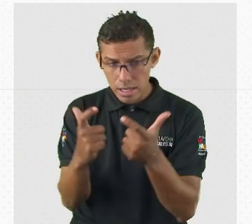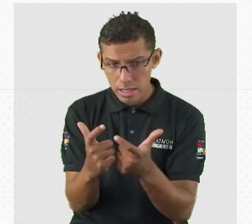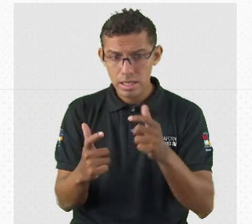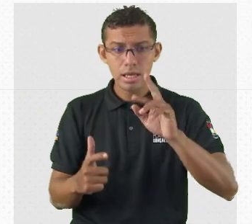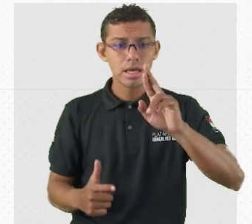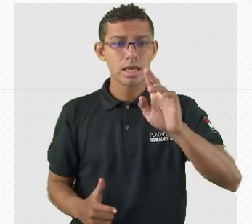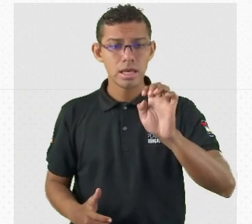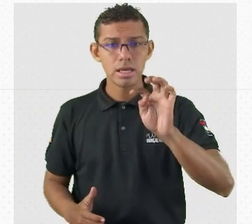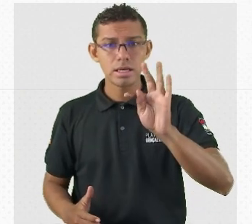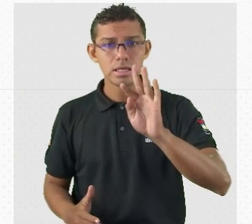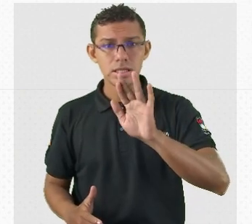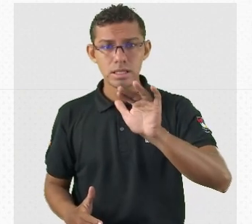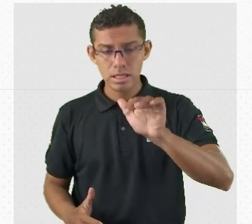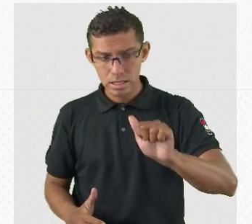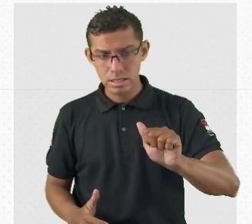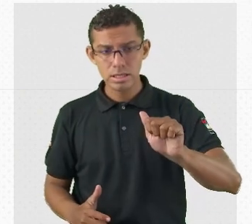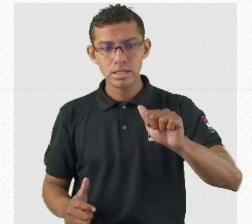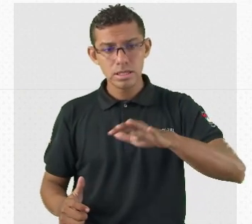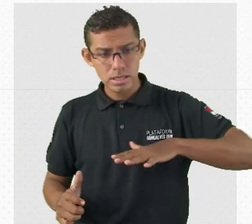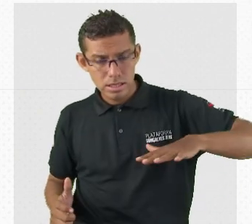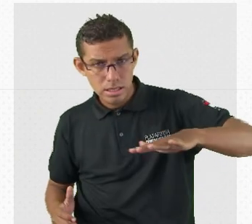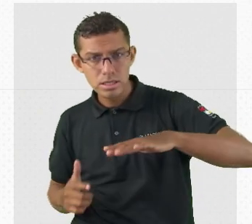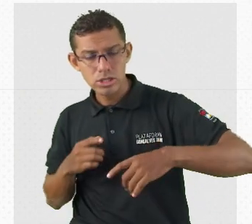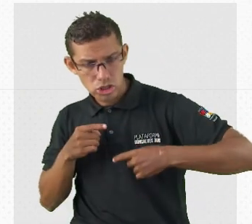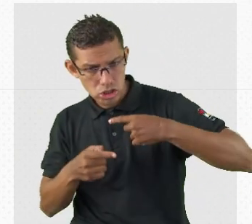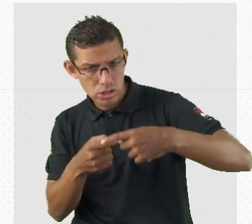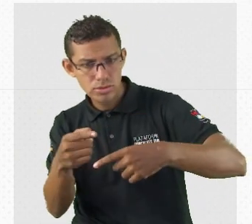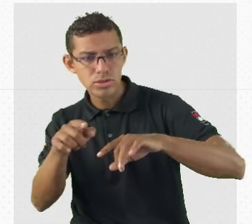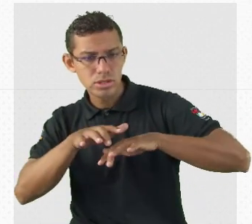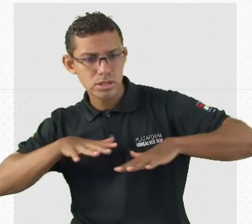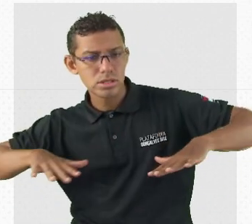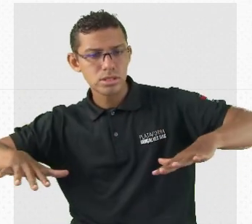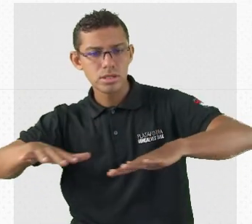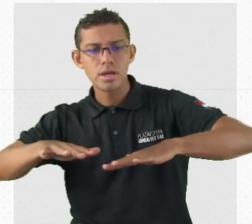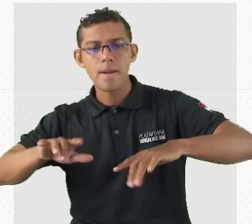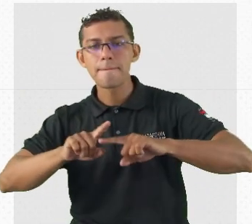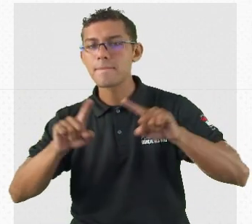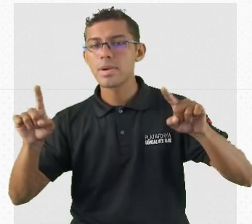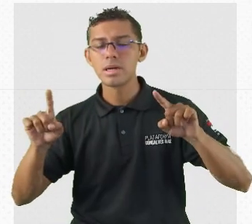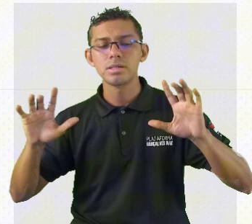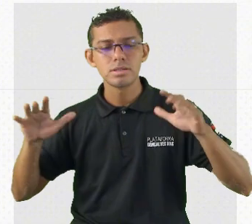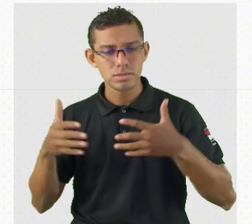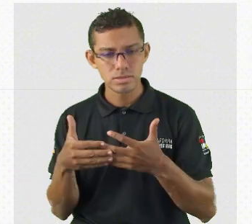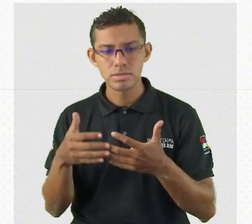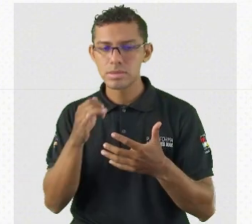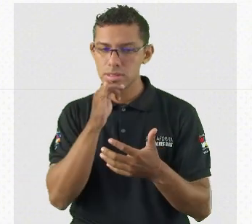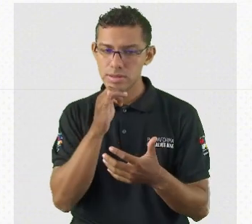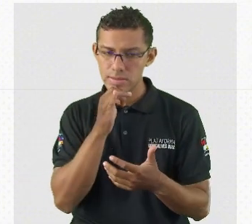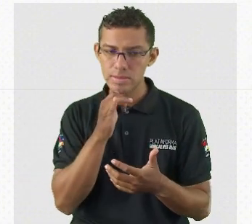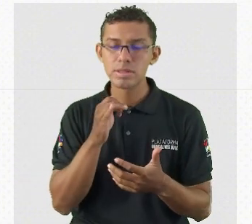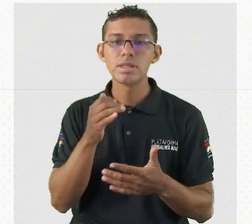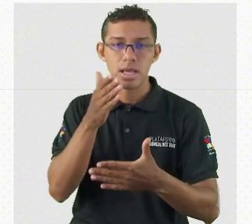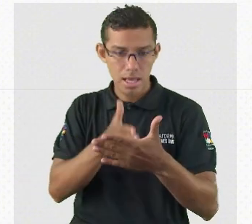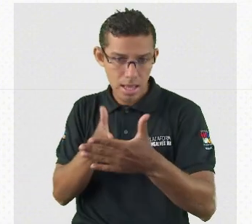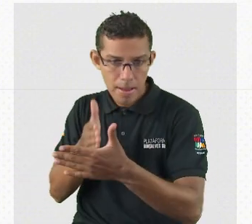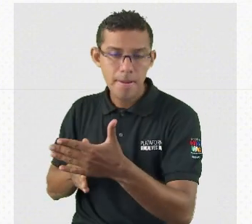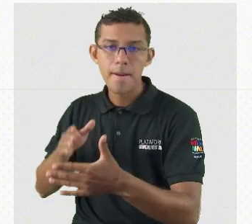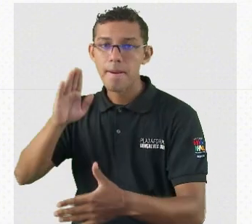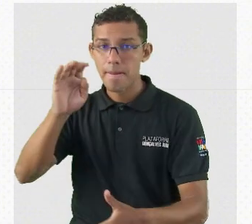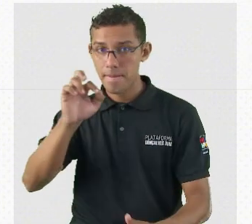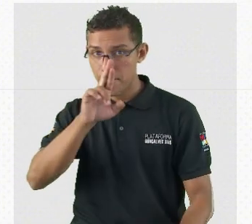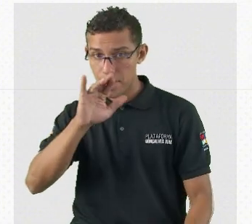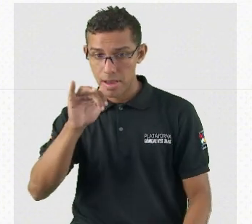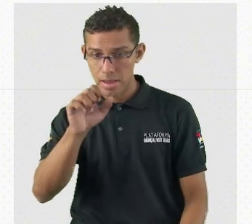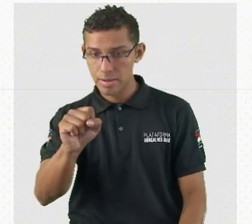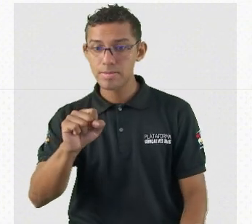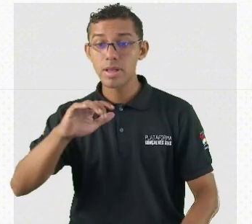a áreas, claro, ela está se dinamizando, tá? Mas ainda tem barreiras. Tá? É